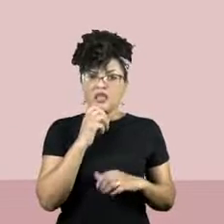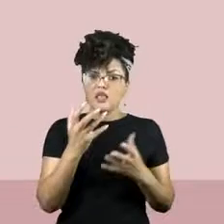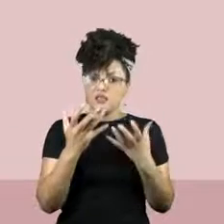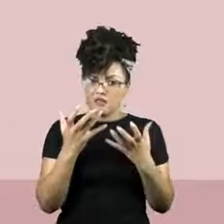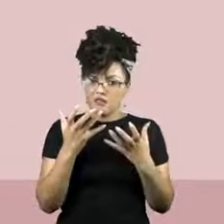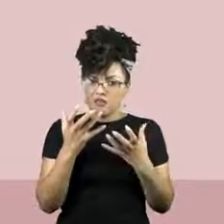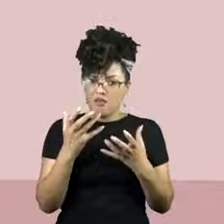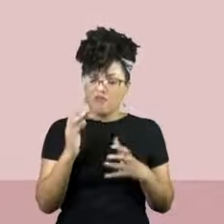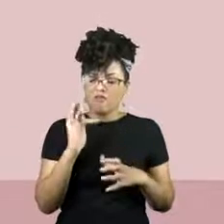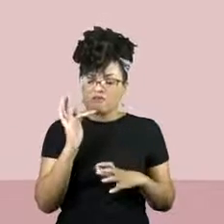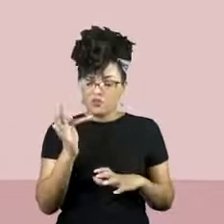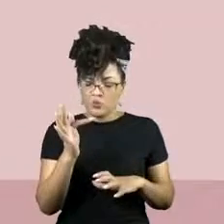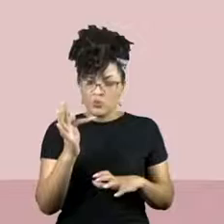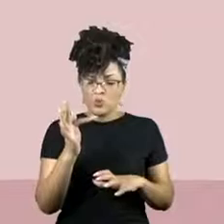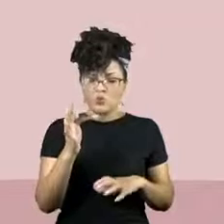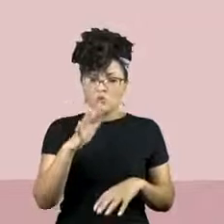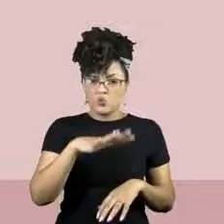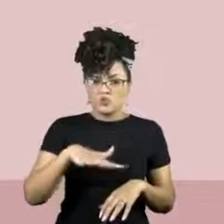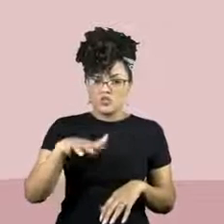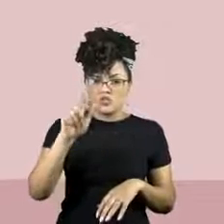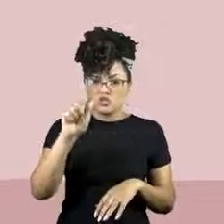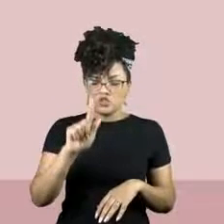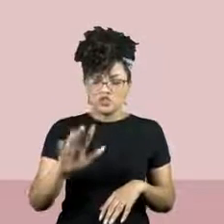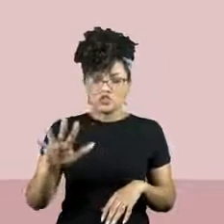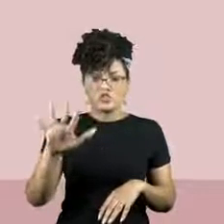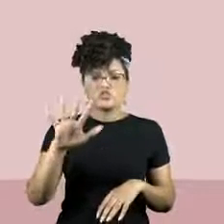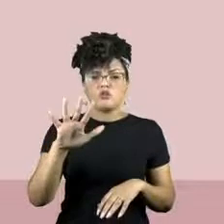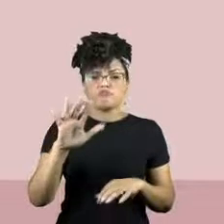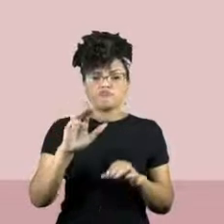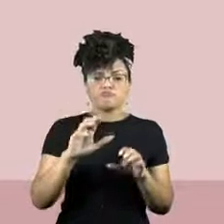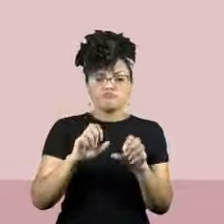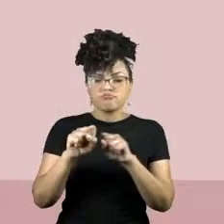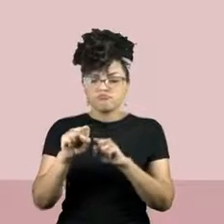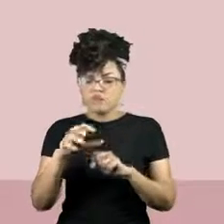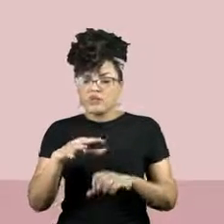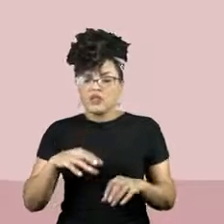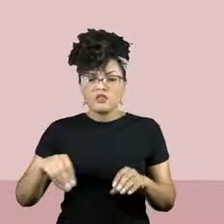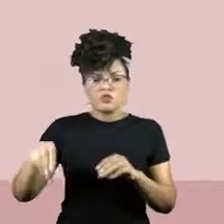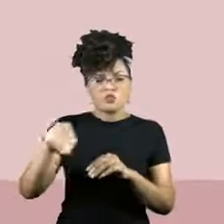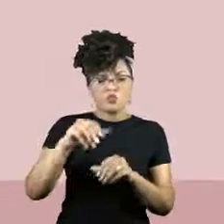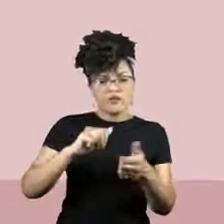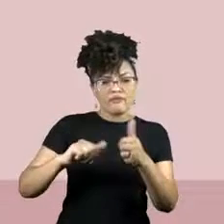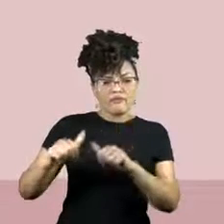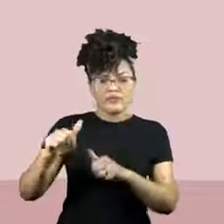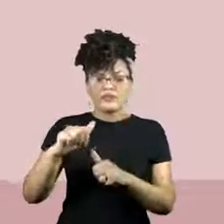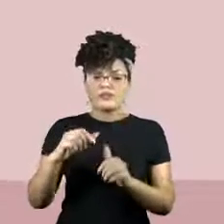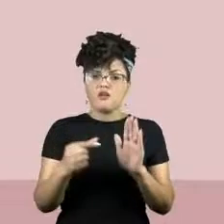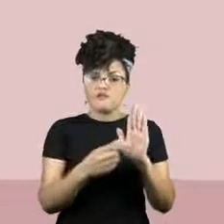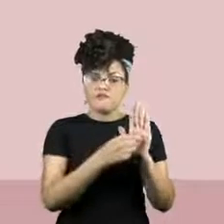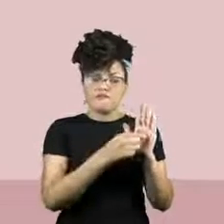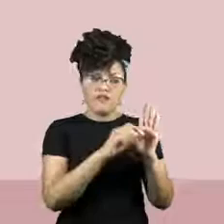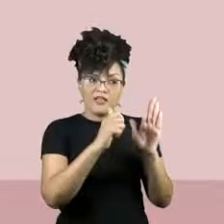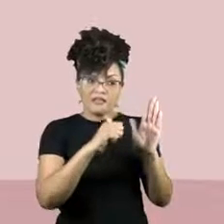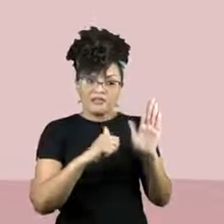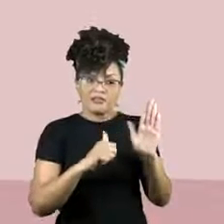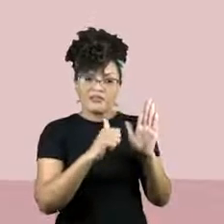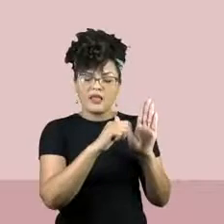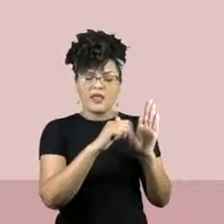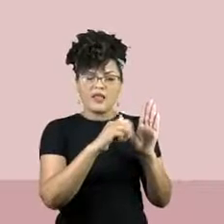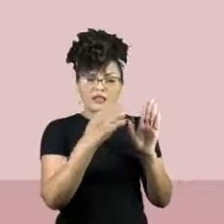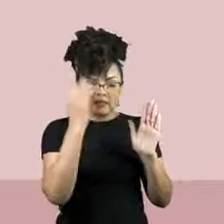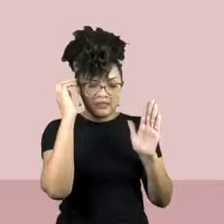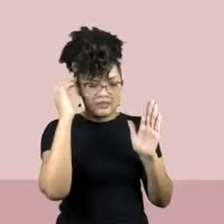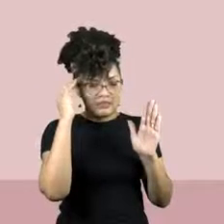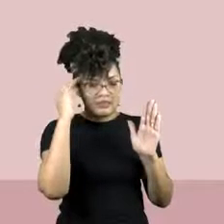de situação, né, de estudo de geotecnia, dominar uma ferramenta é essencial. Tá? Então, aqui eu deixei manuais, eu deixei